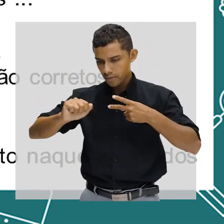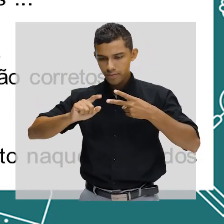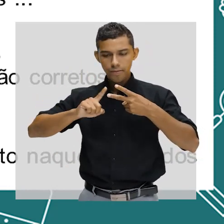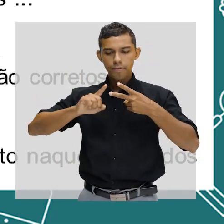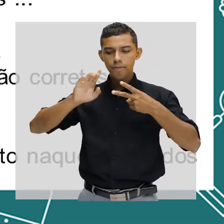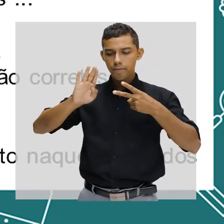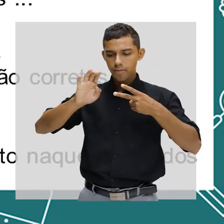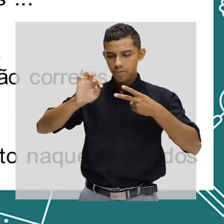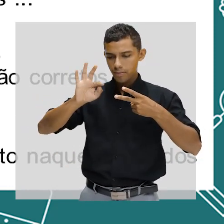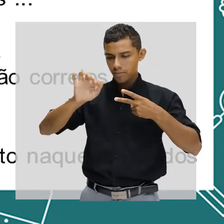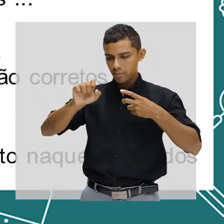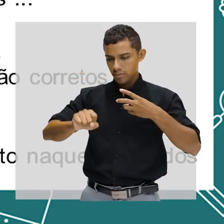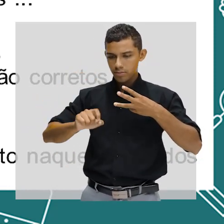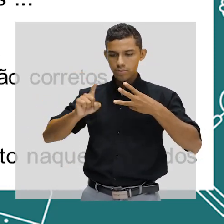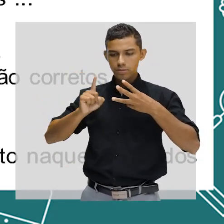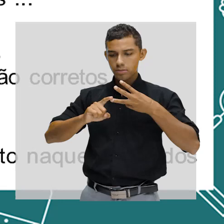catódicos.